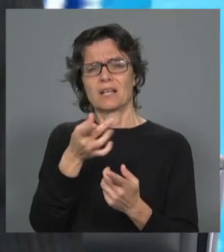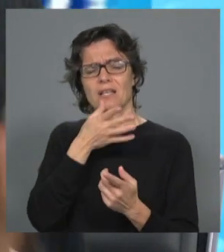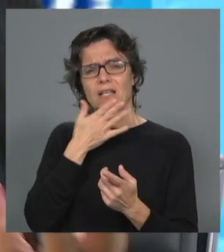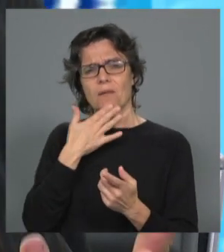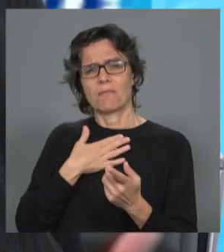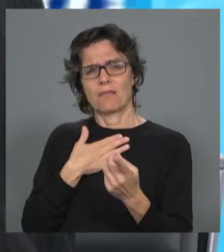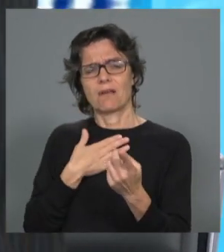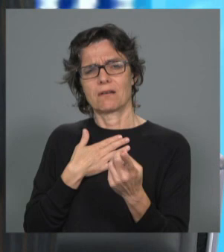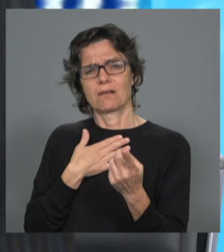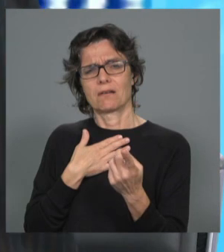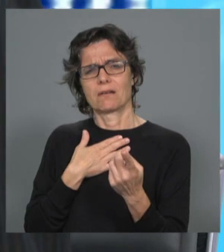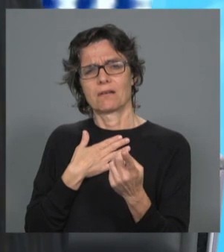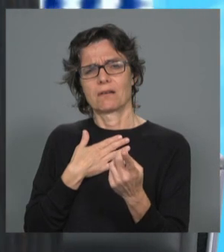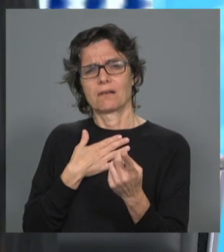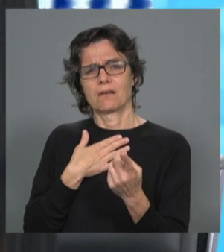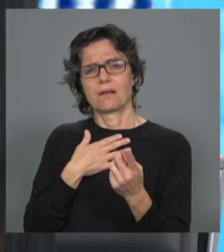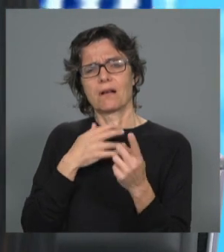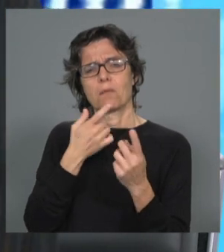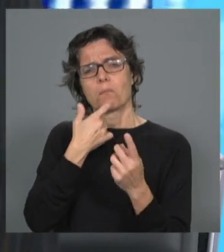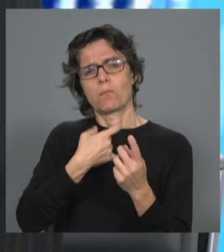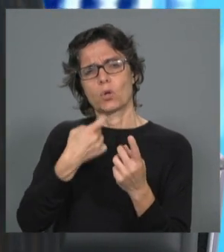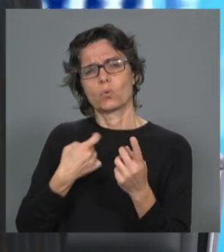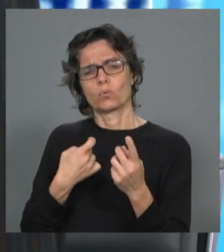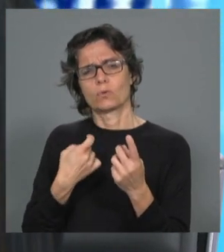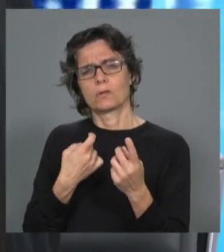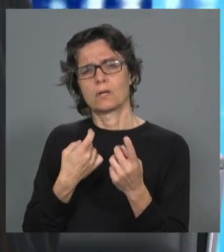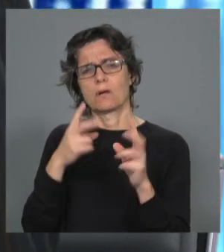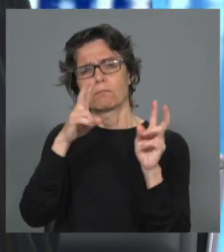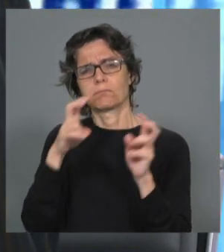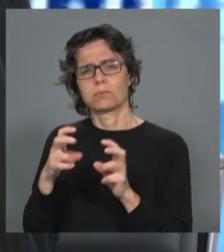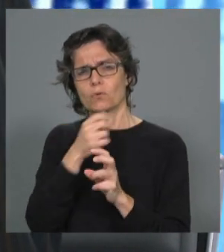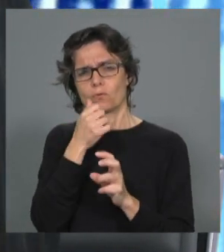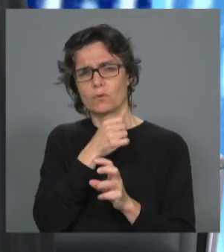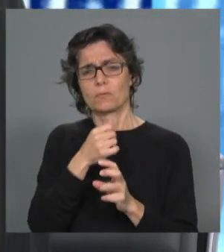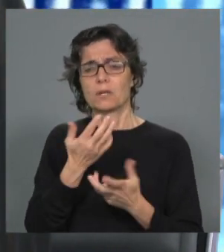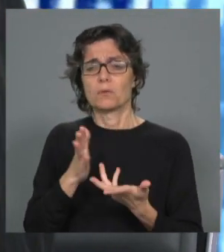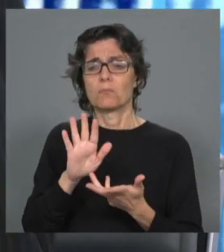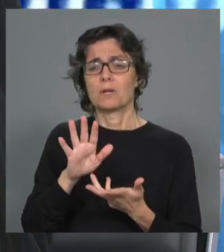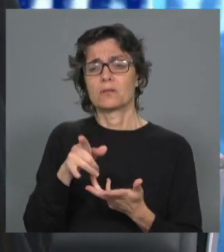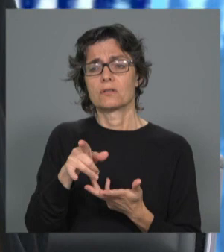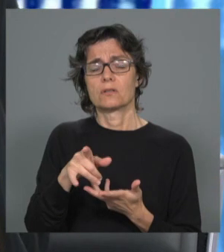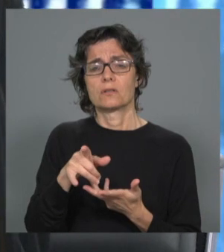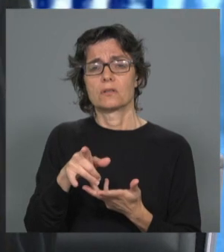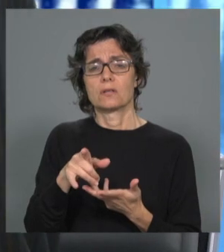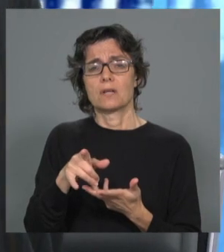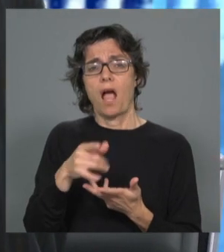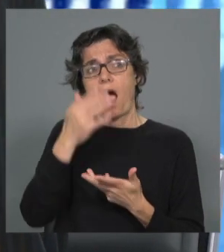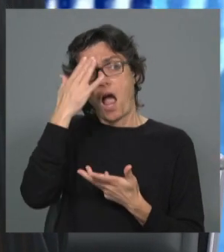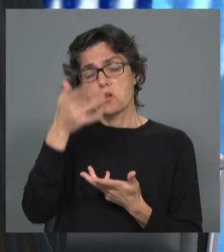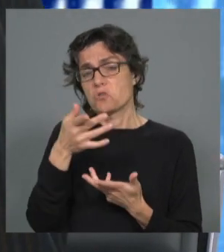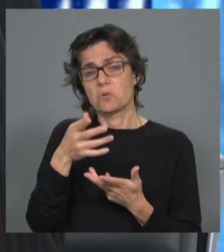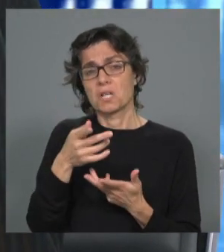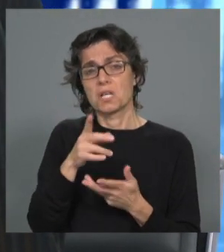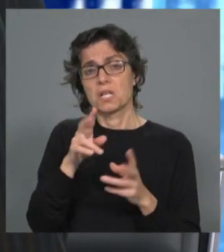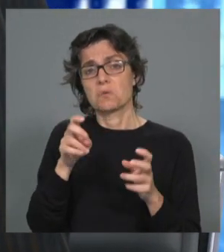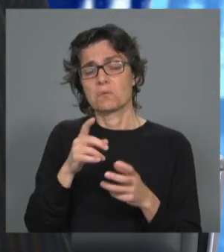aqui como se fossem questões importantíssimas que trazem imenso sofrimento, que são questões pouco relevantes. E